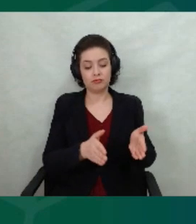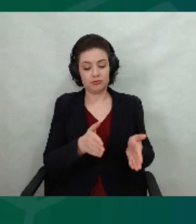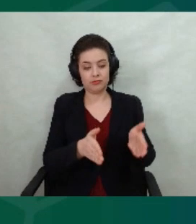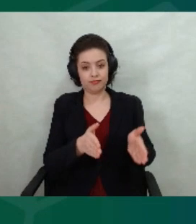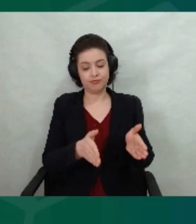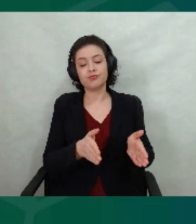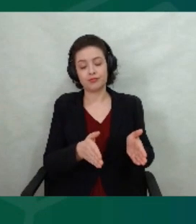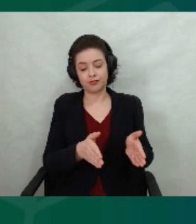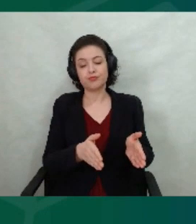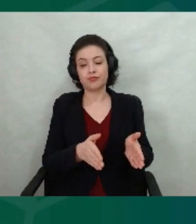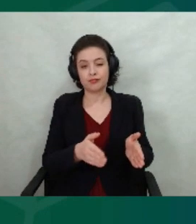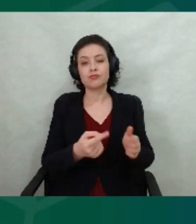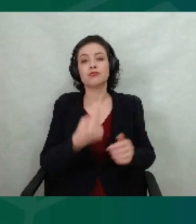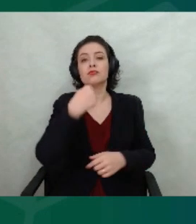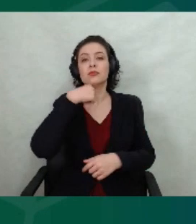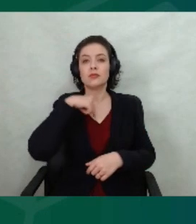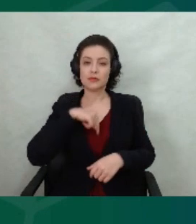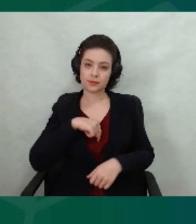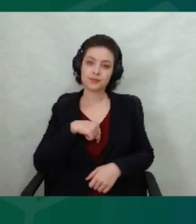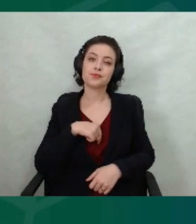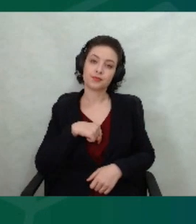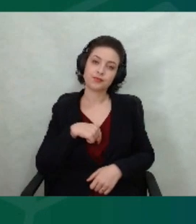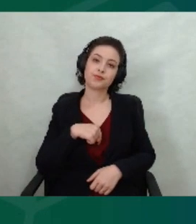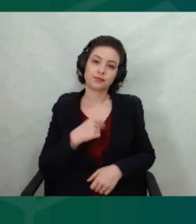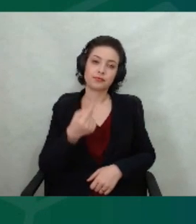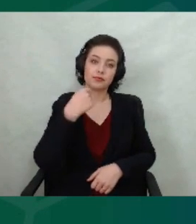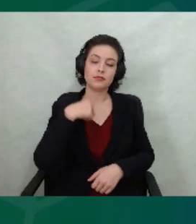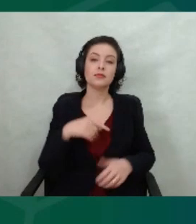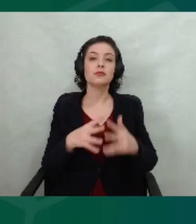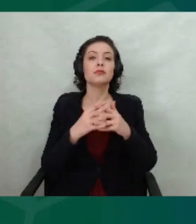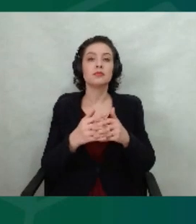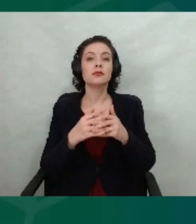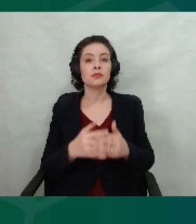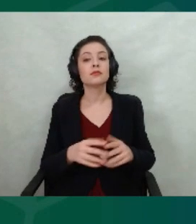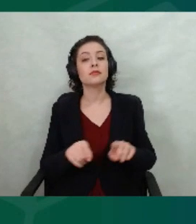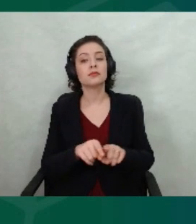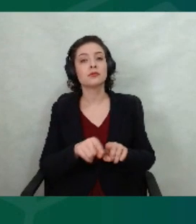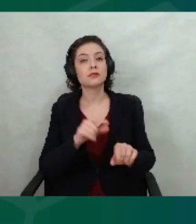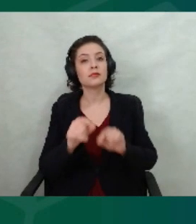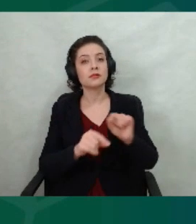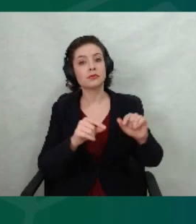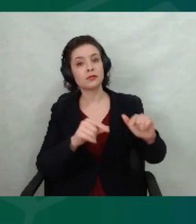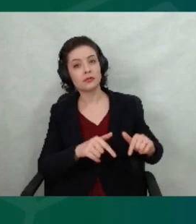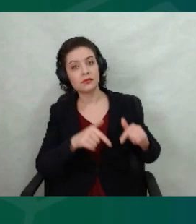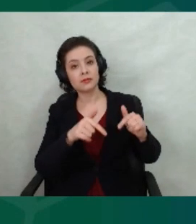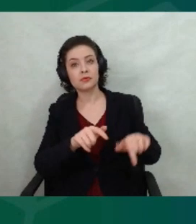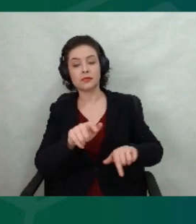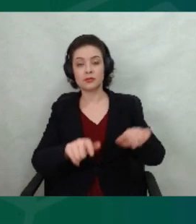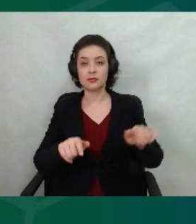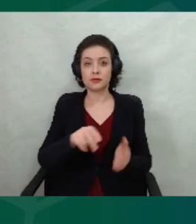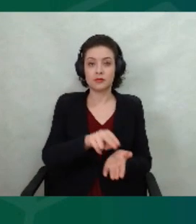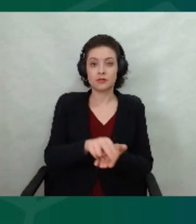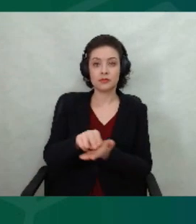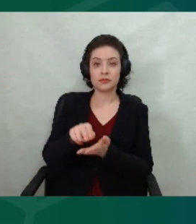de intubação, com essa alta complexidade, temos também as ações dos pacientes no COVID